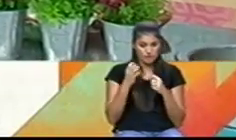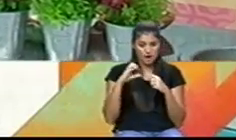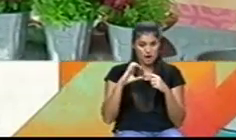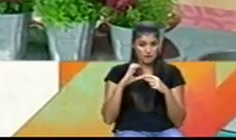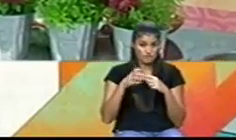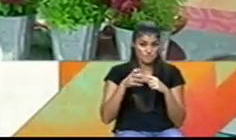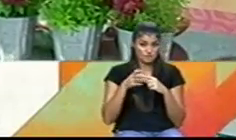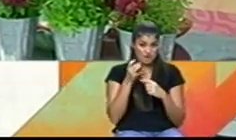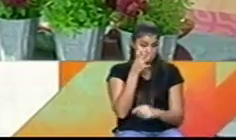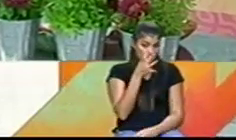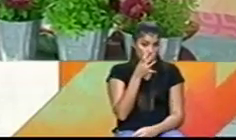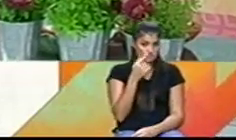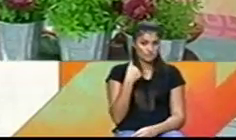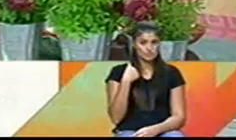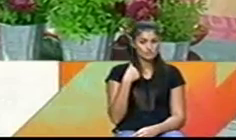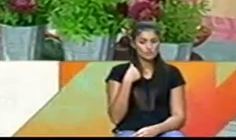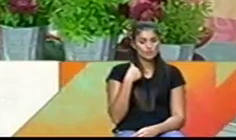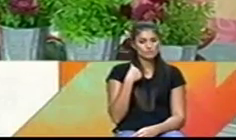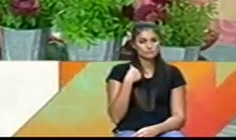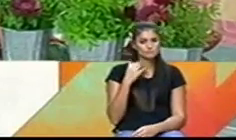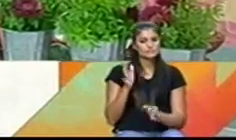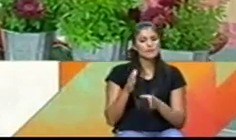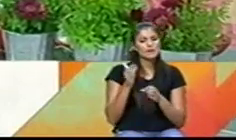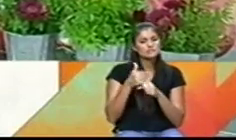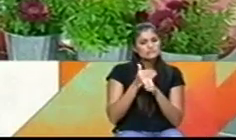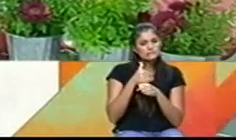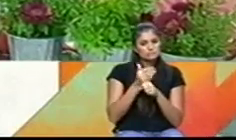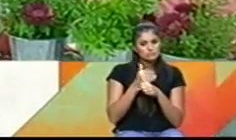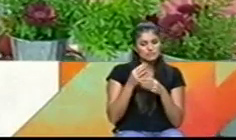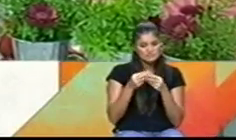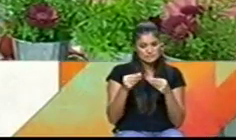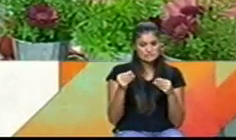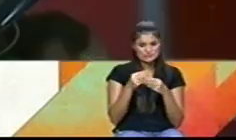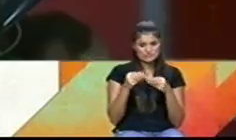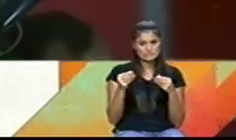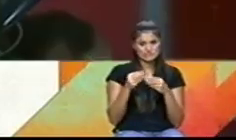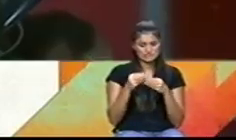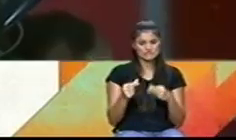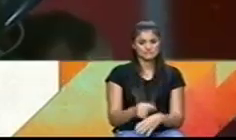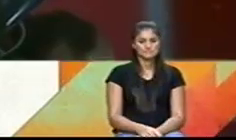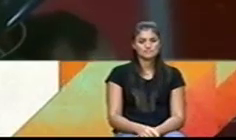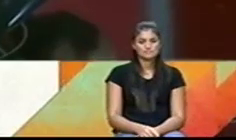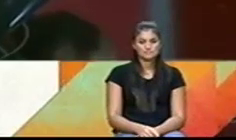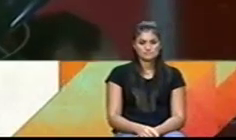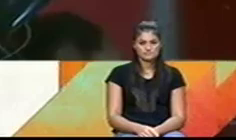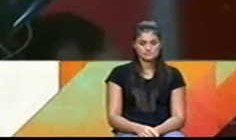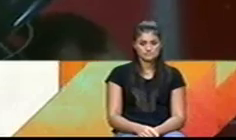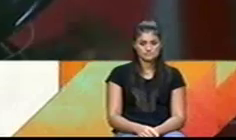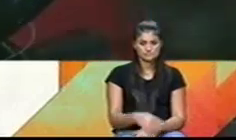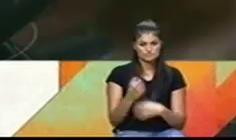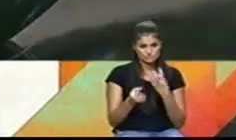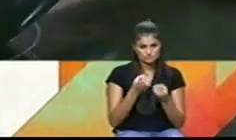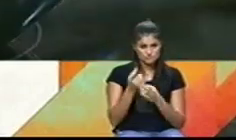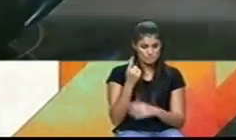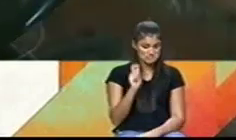largam a água. E eu precisava aqui que a cebola ainda ficasse mais maciazinha. Ela está a ser mais um